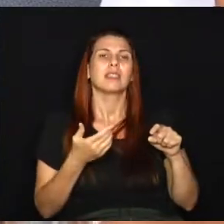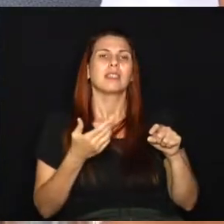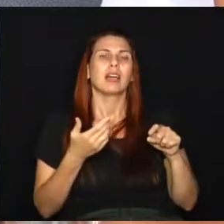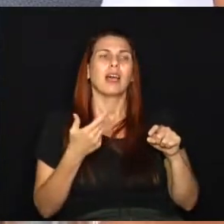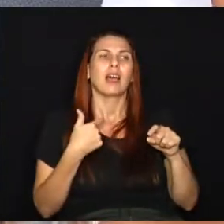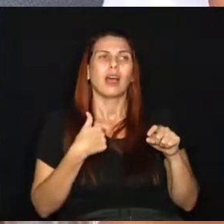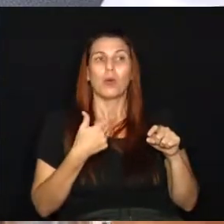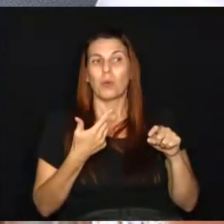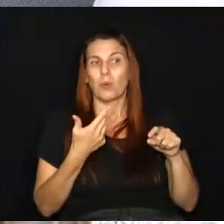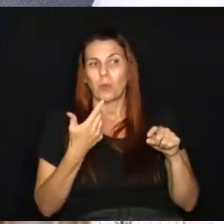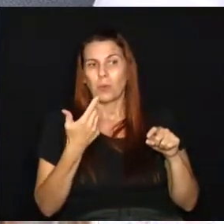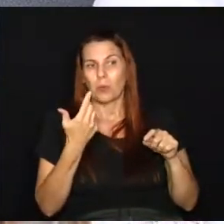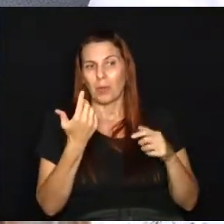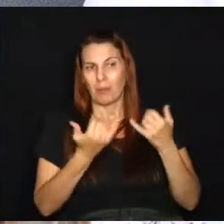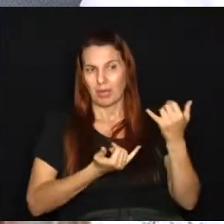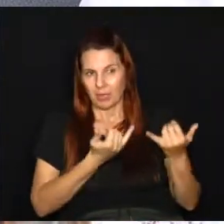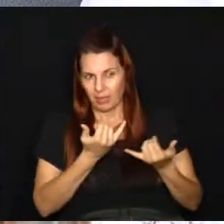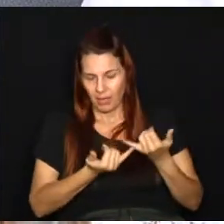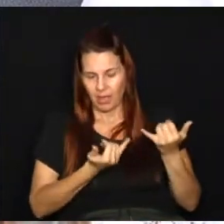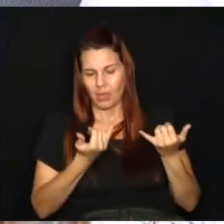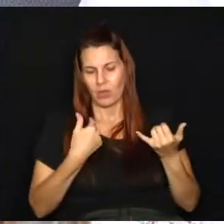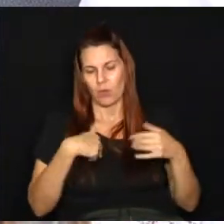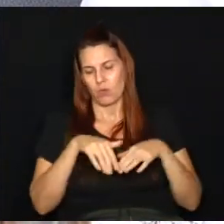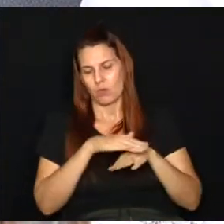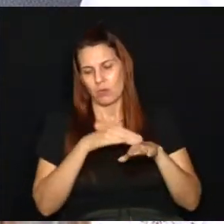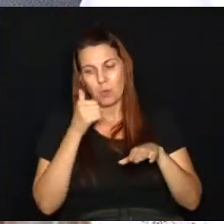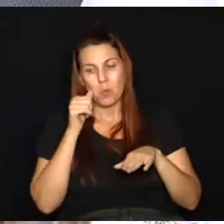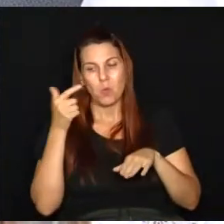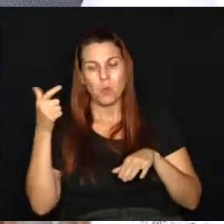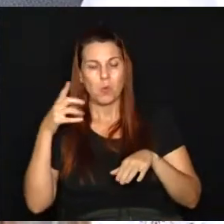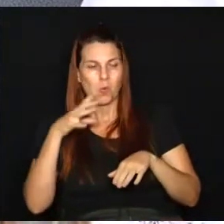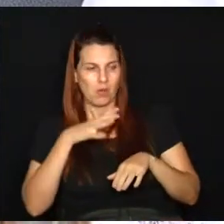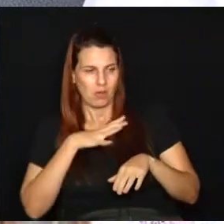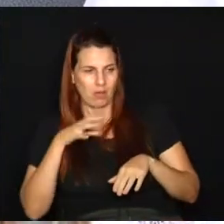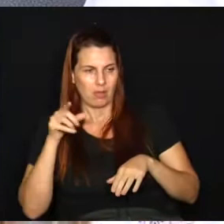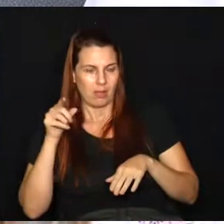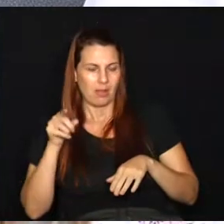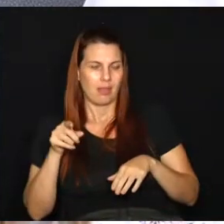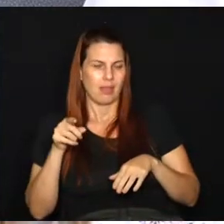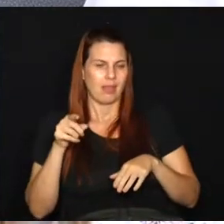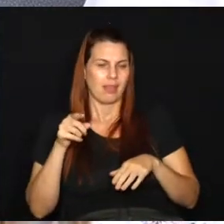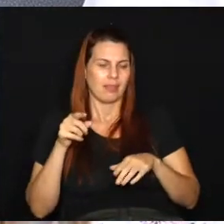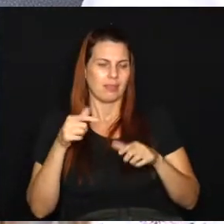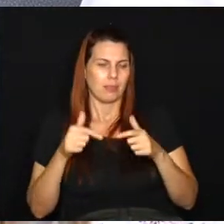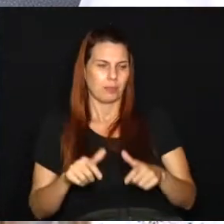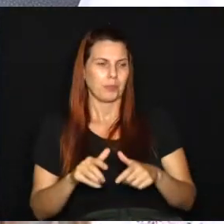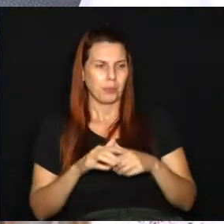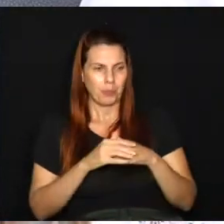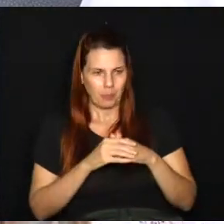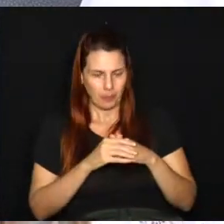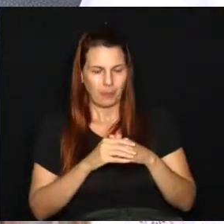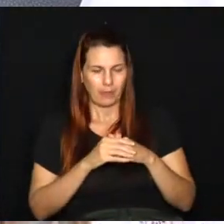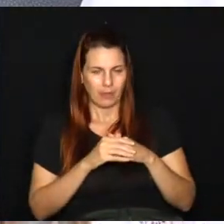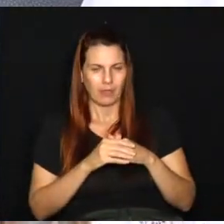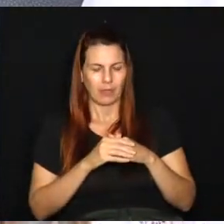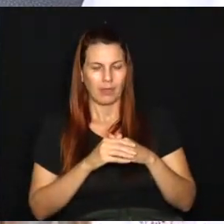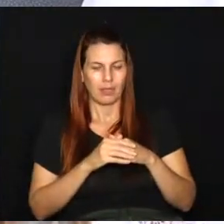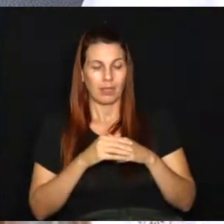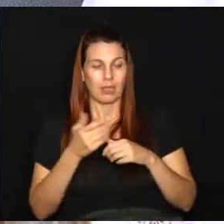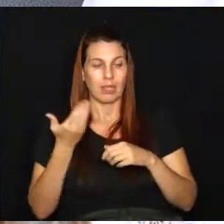nossa colega Indianara Siqueira, eu acho que algumas das pessoas aqui conhecem, ela foi assessora de João Willis e é uma trabalhadora